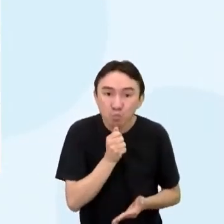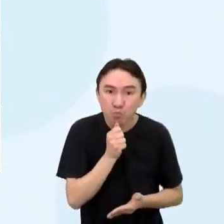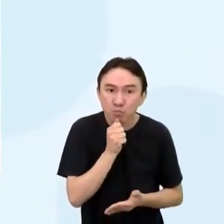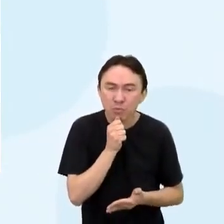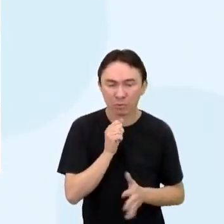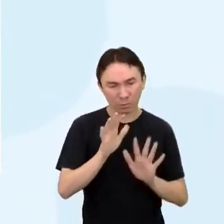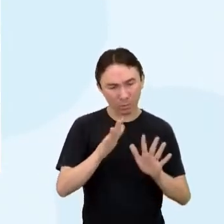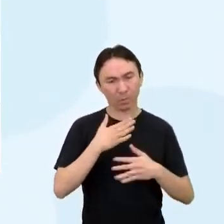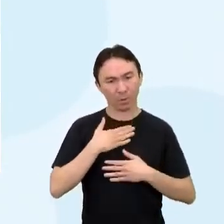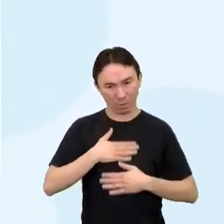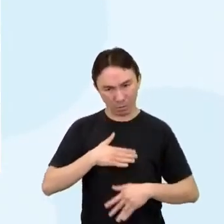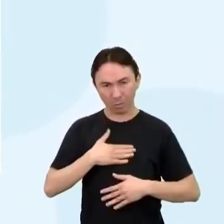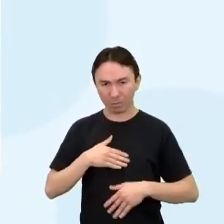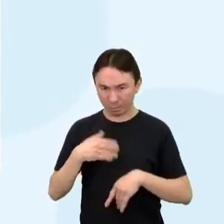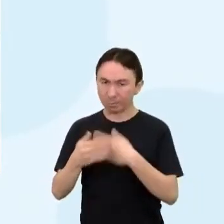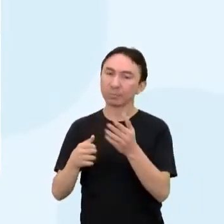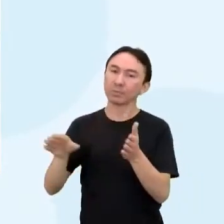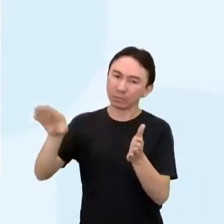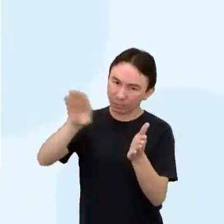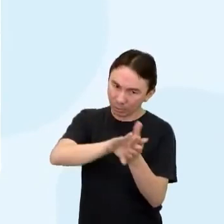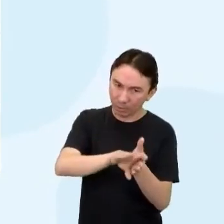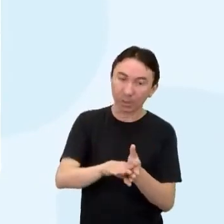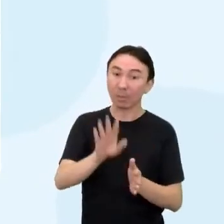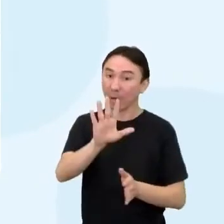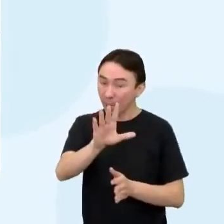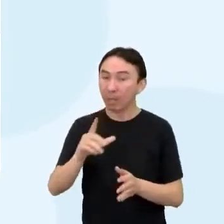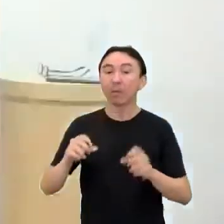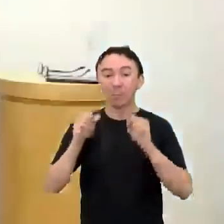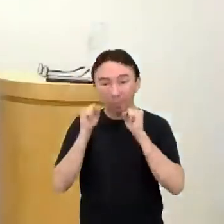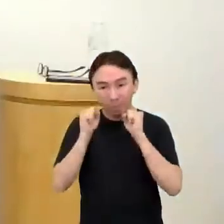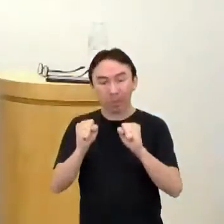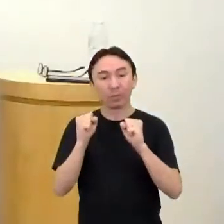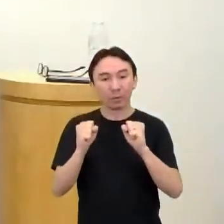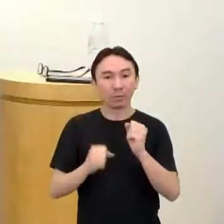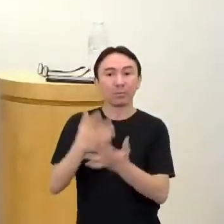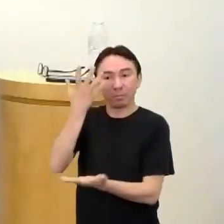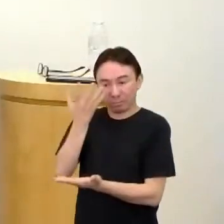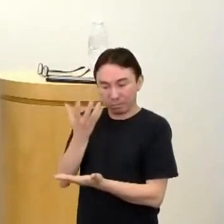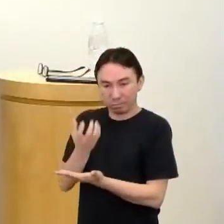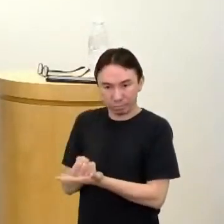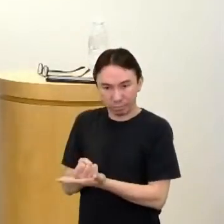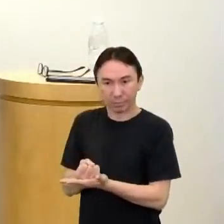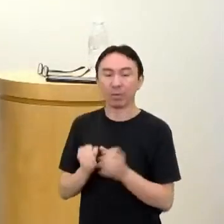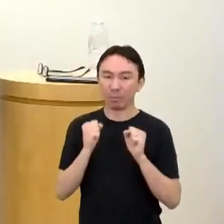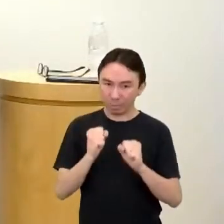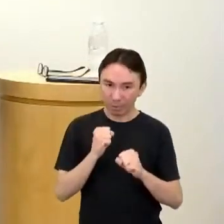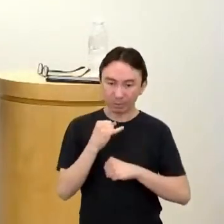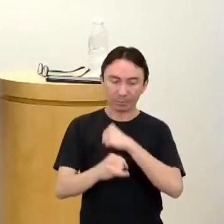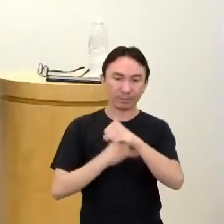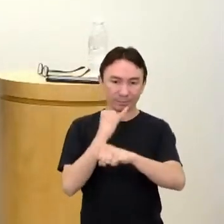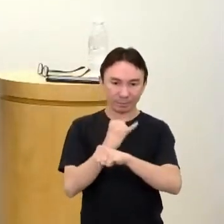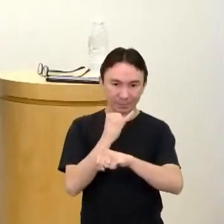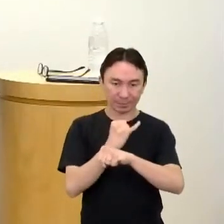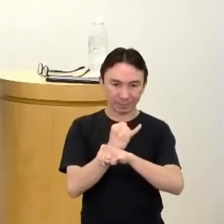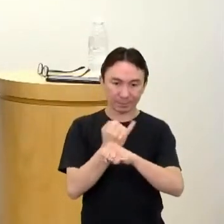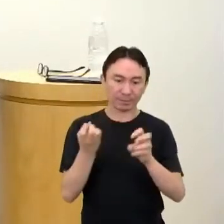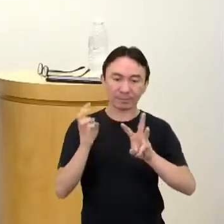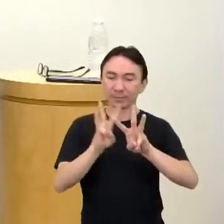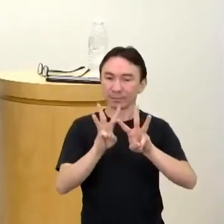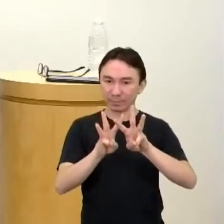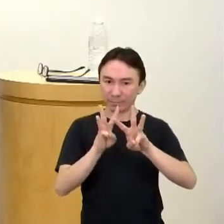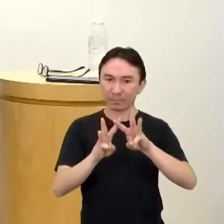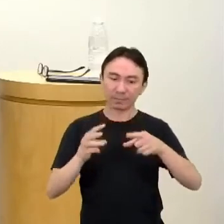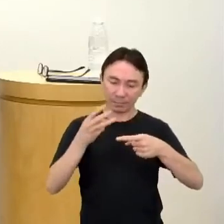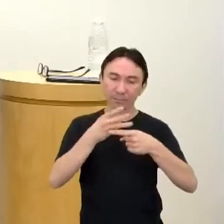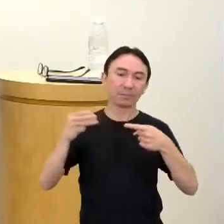aí, né, no formato digital, aí no site da EFAP. É só vocês acessarem. Tudo bem? Bom, a pergunta é a seguinte, Vivi. O